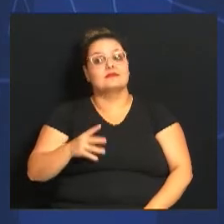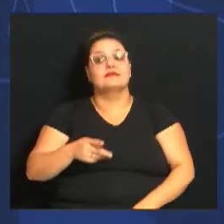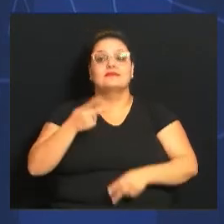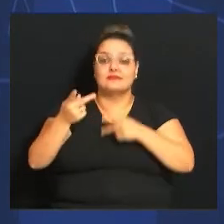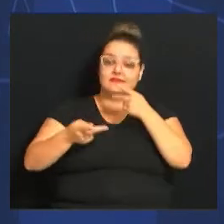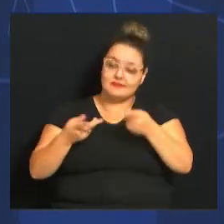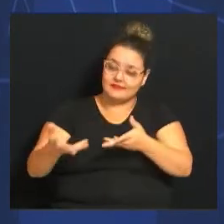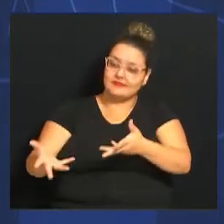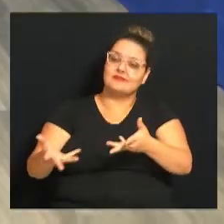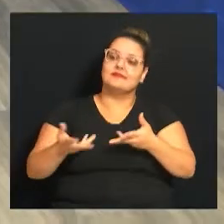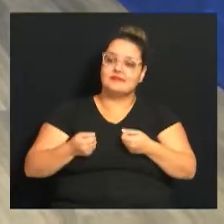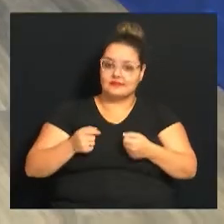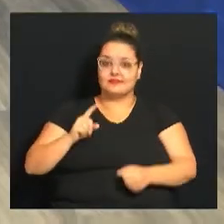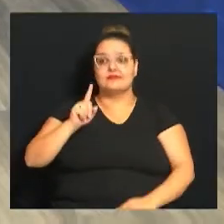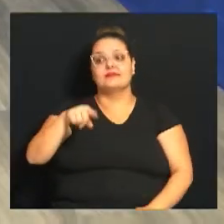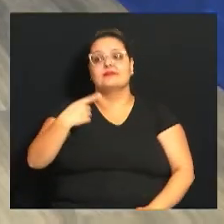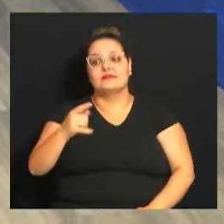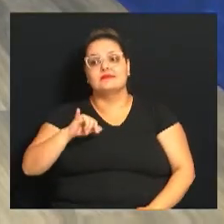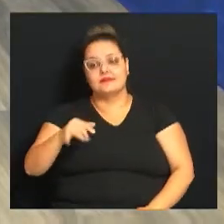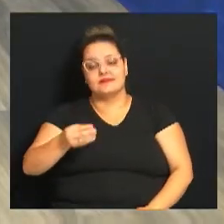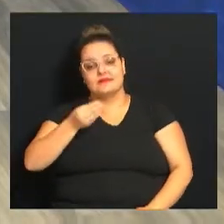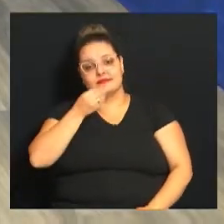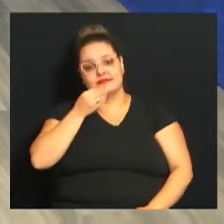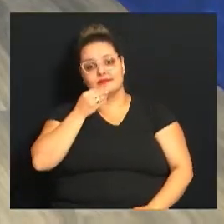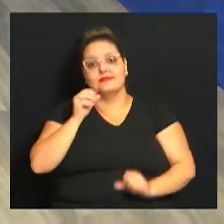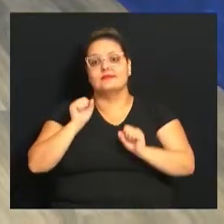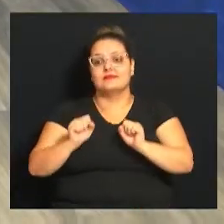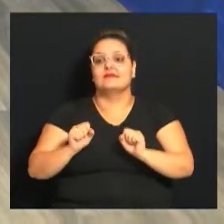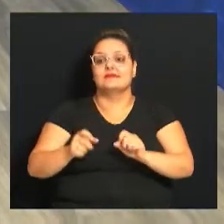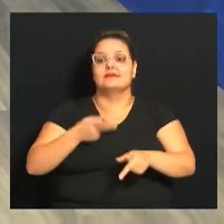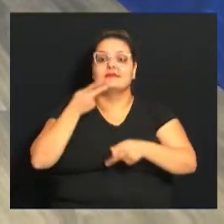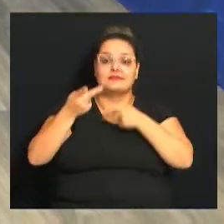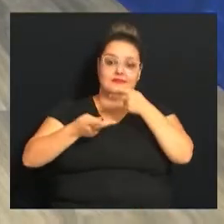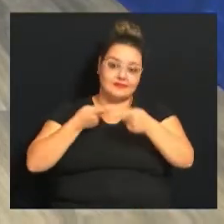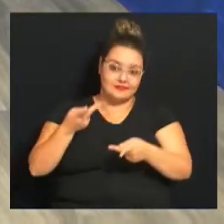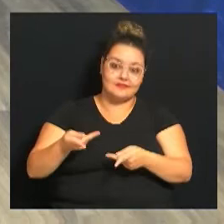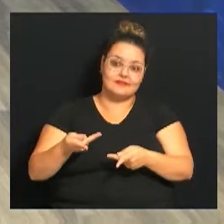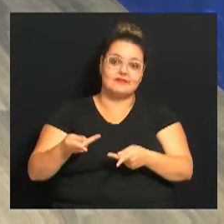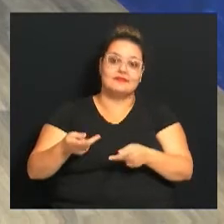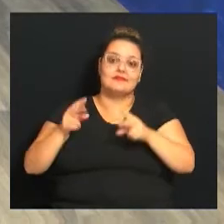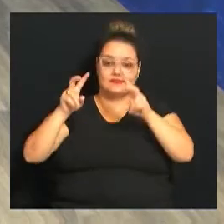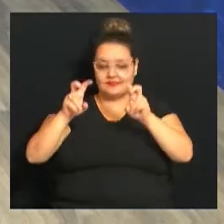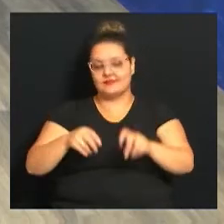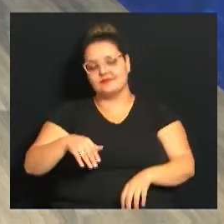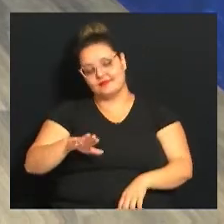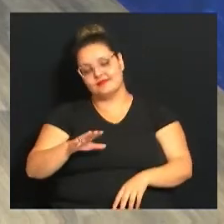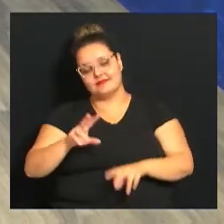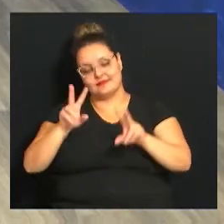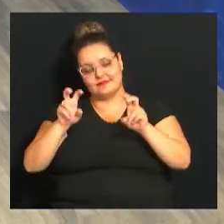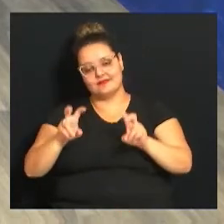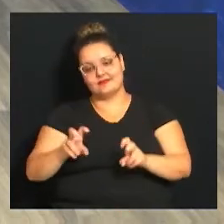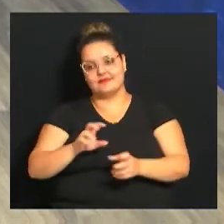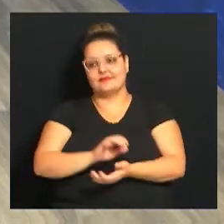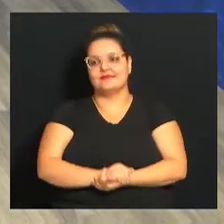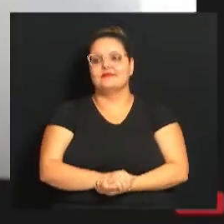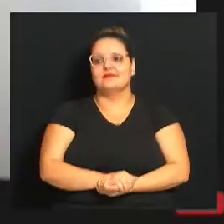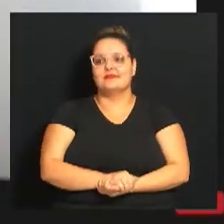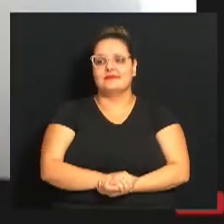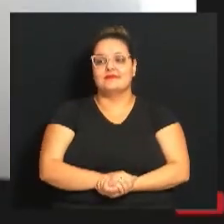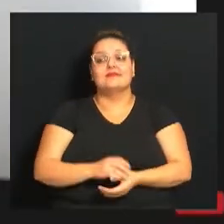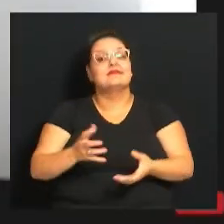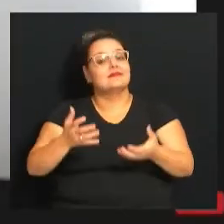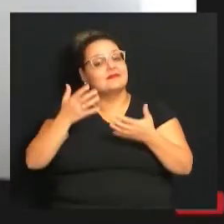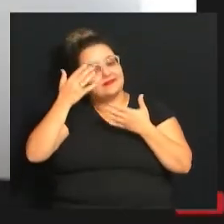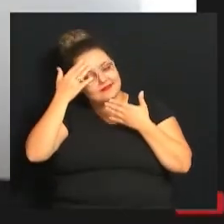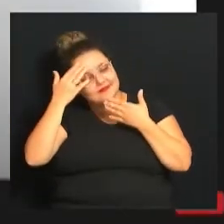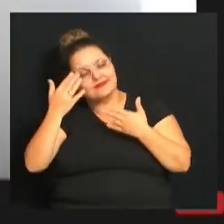convite aqui para uma próxima oportunidade para a gente poder voltar a conversar sobre esse e outros assuntos. Eu que agradeço, Gabriel.